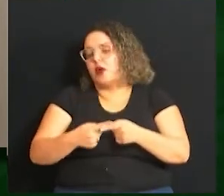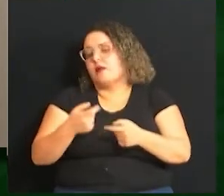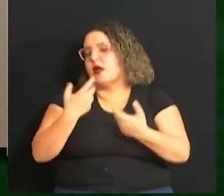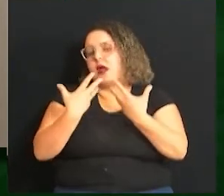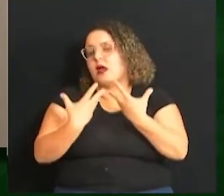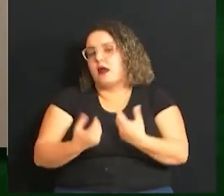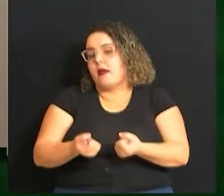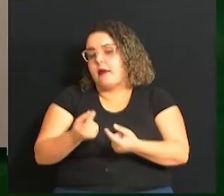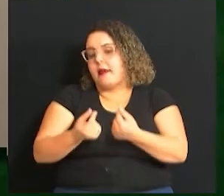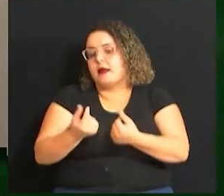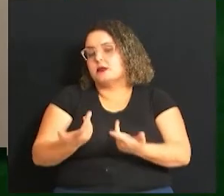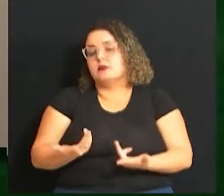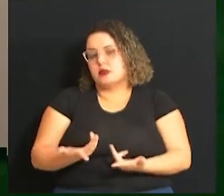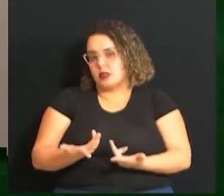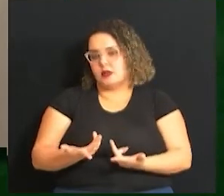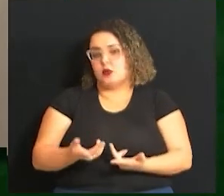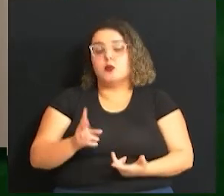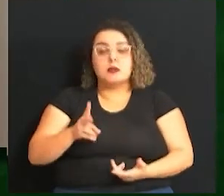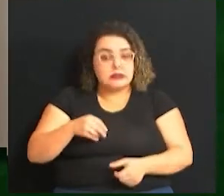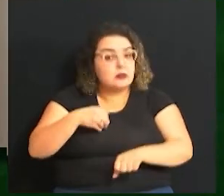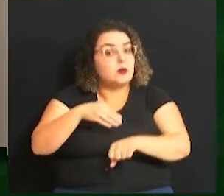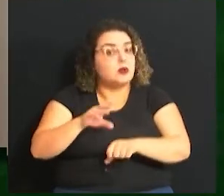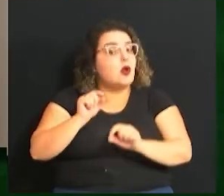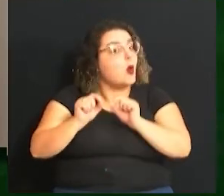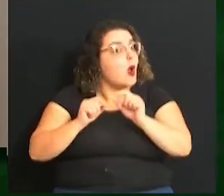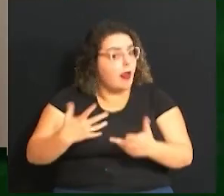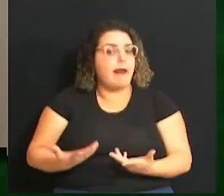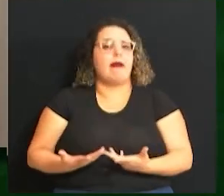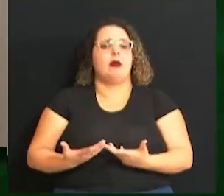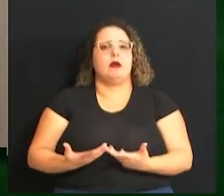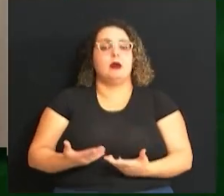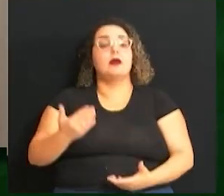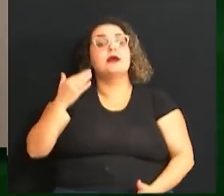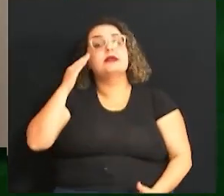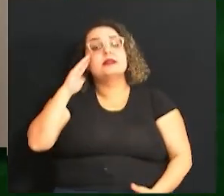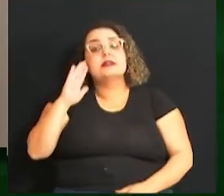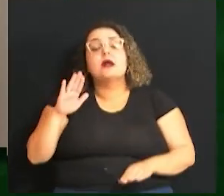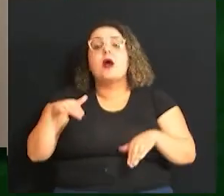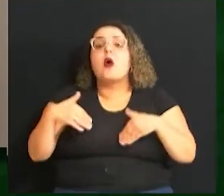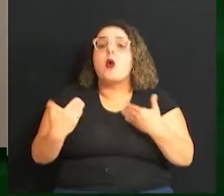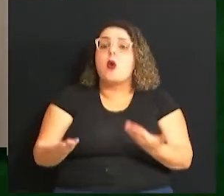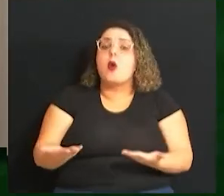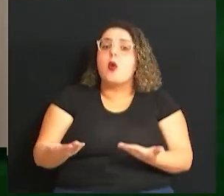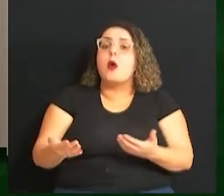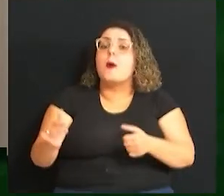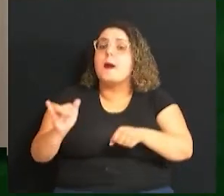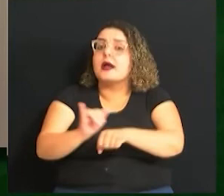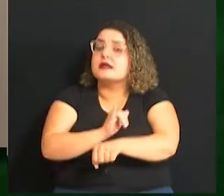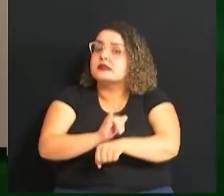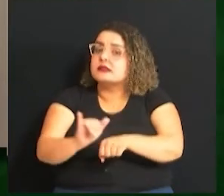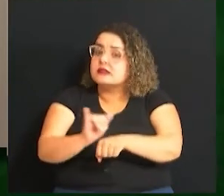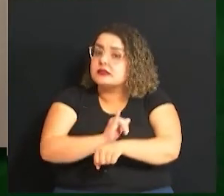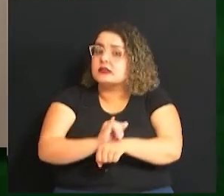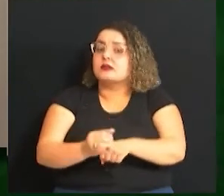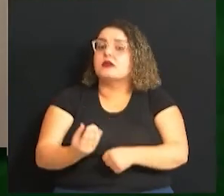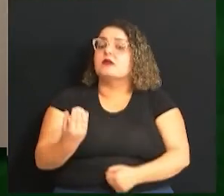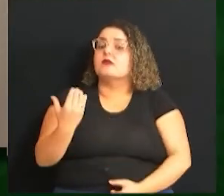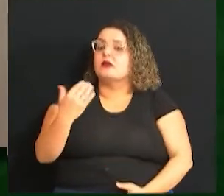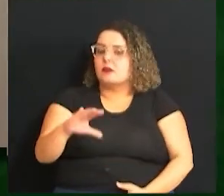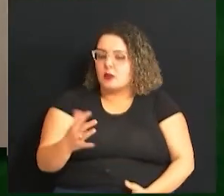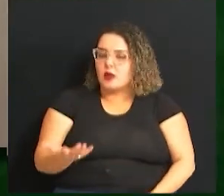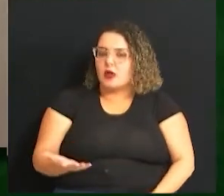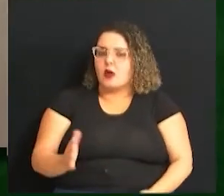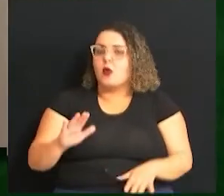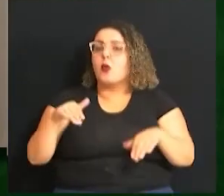ser remunerada para isso. Então, o que eu sempre indico entenda qual a função da ferramenta que você